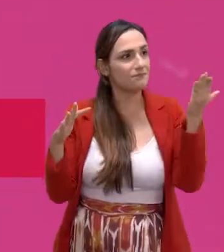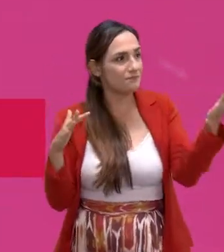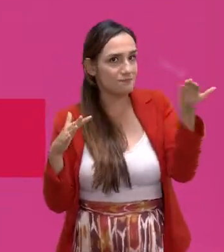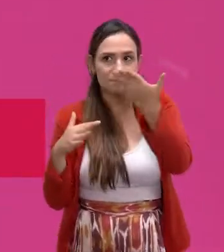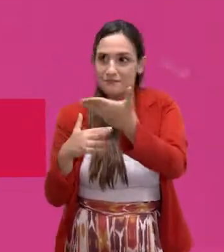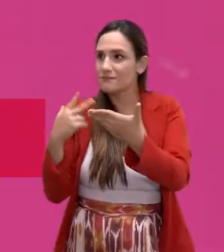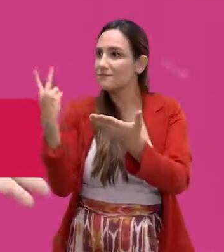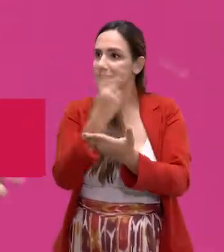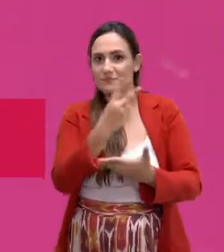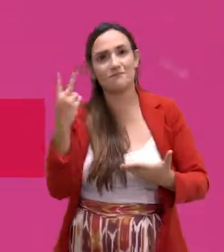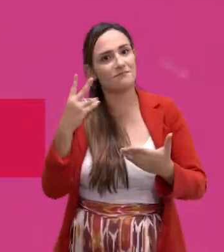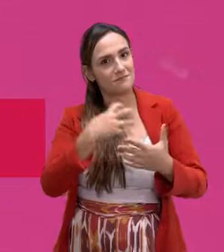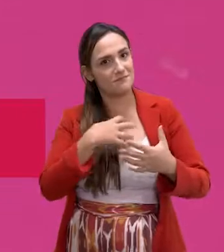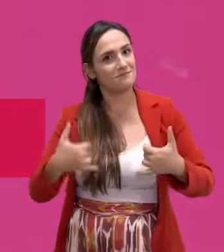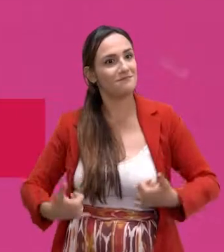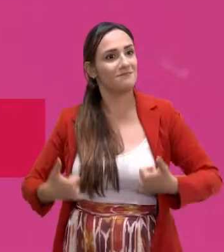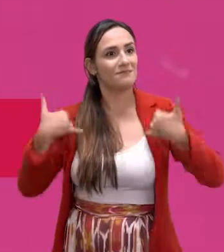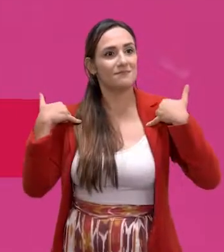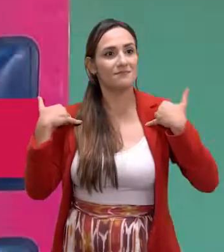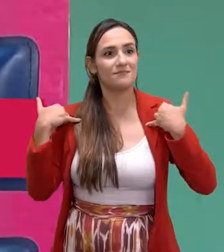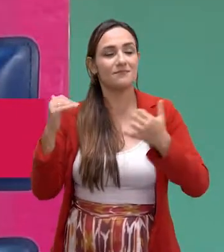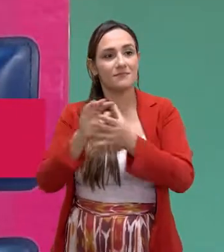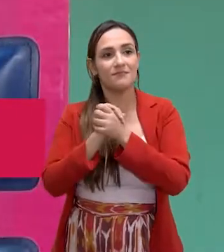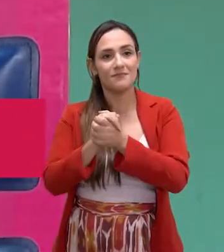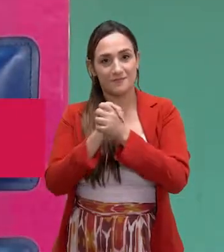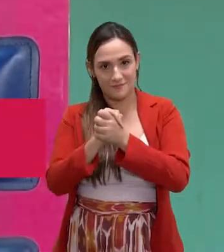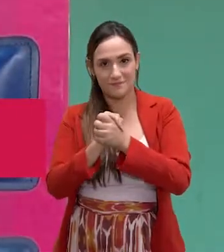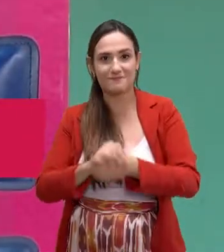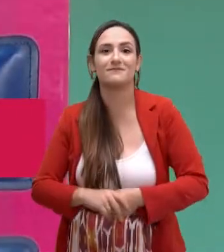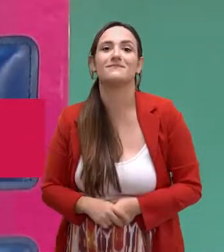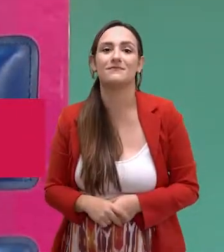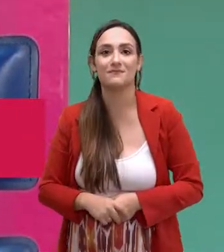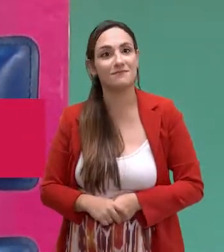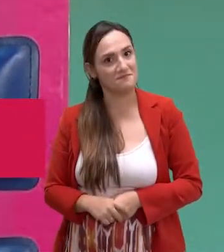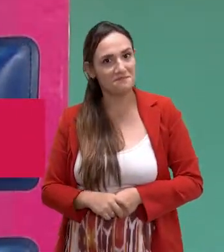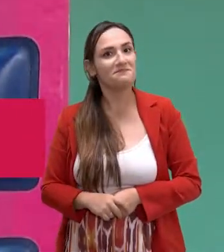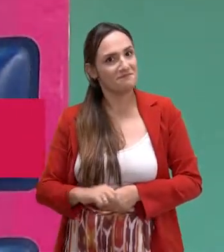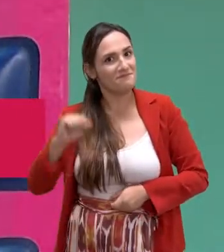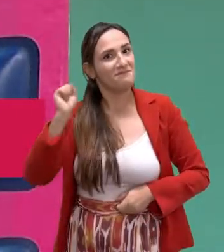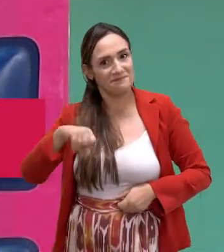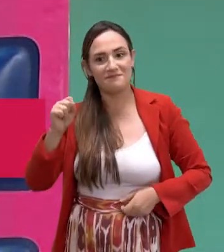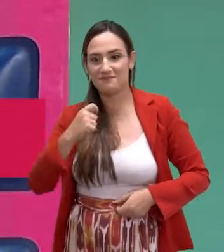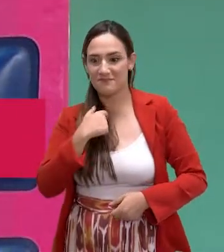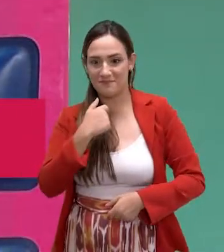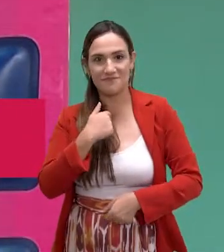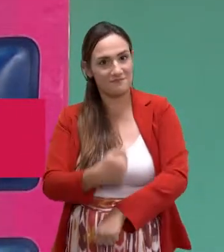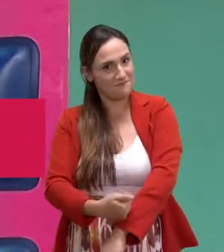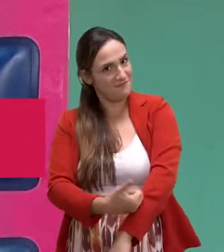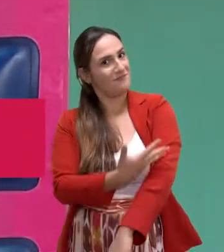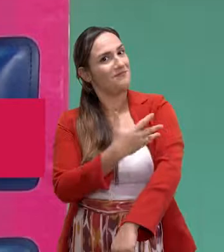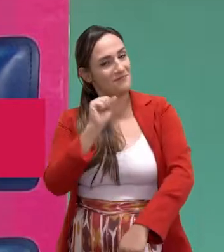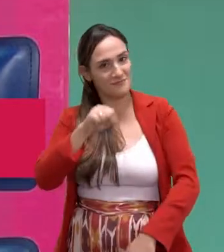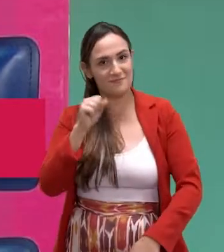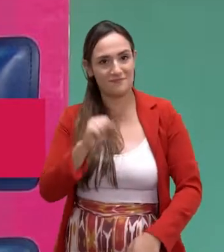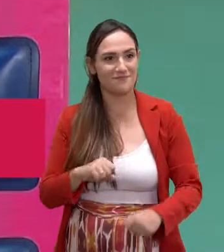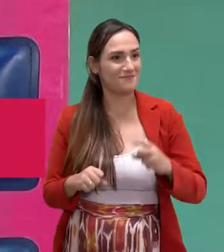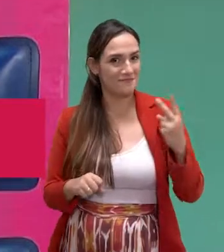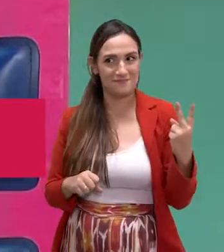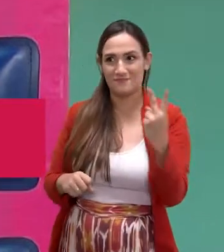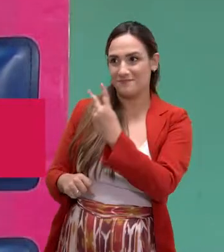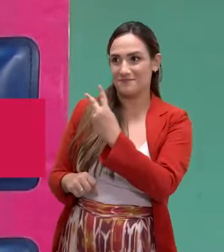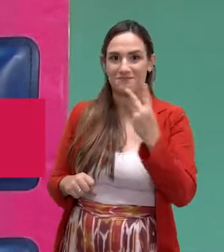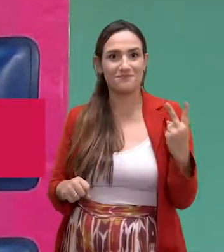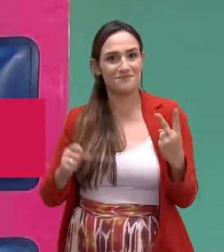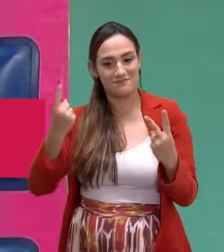realmente motivo de orgulho. Parabéns aí. Chega a emocionar, né, Lívia? Realmente, porque a Ana participou comigo nesse